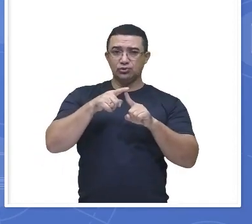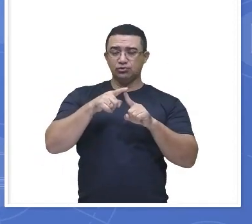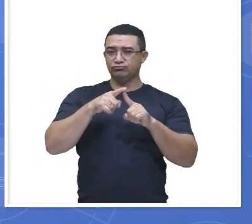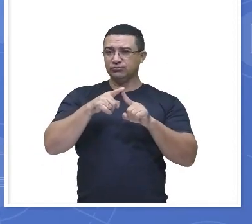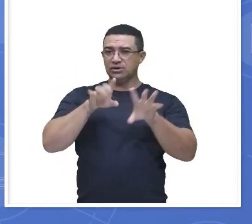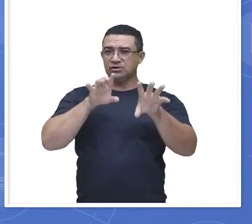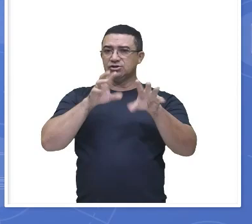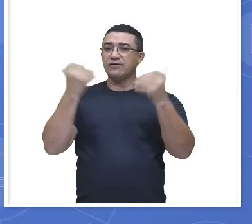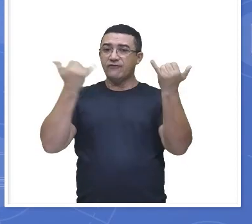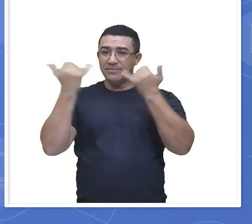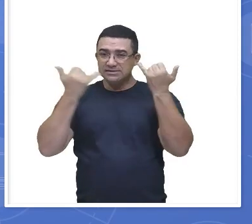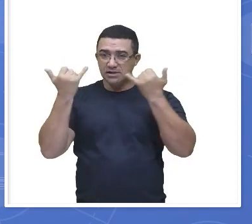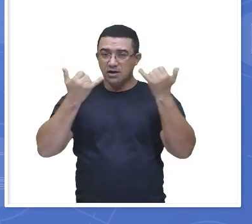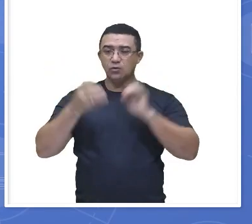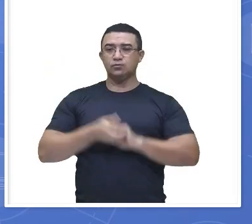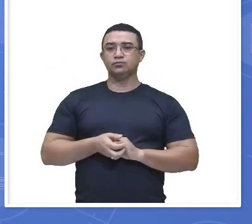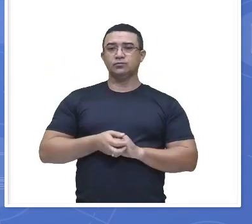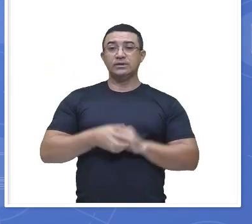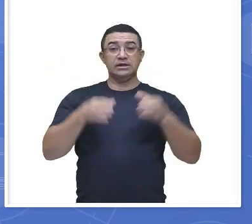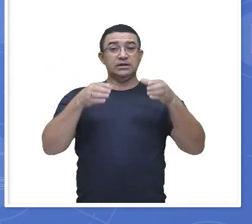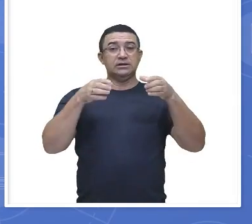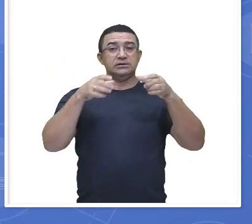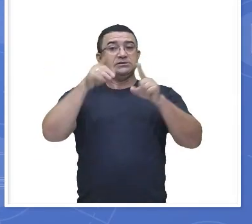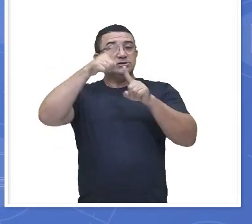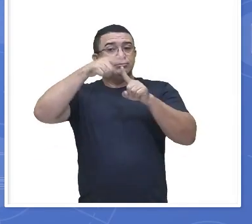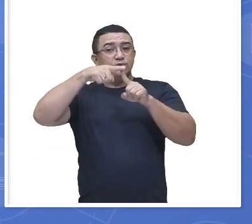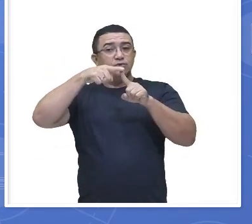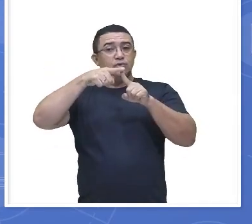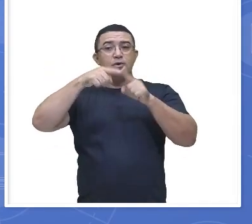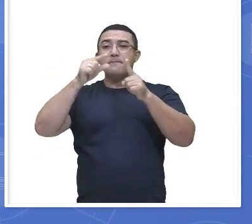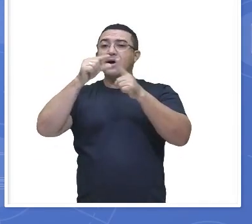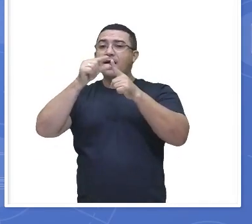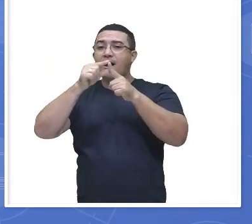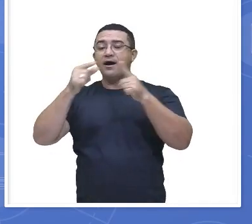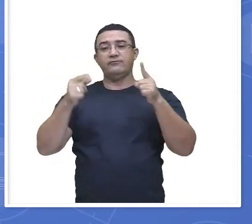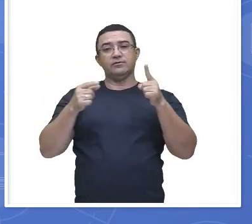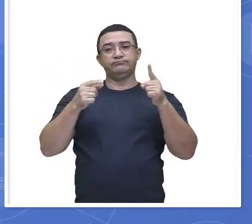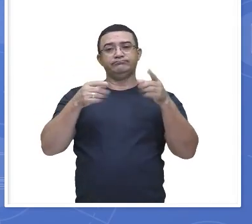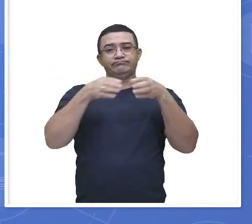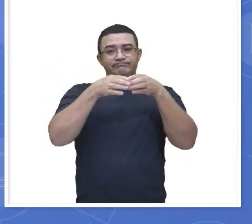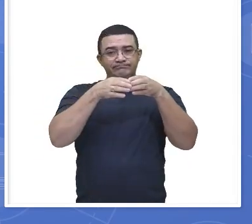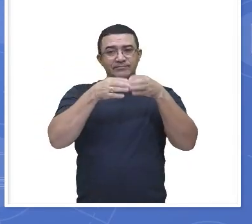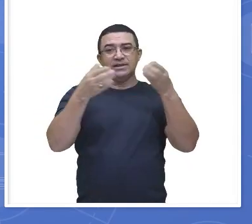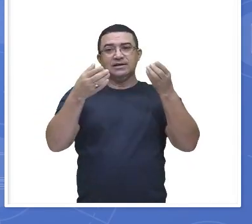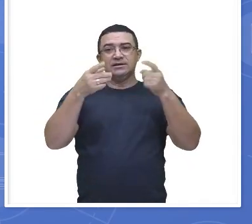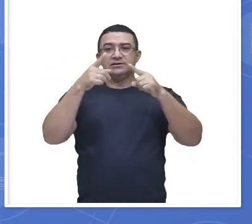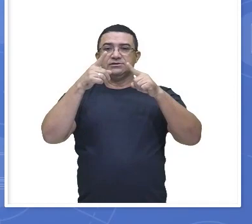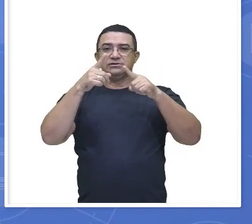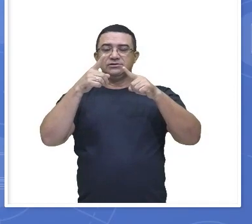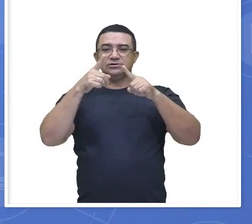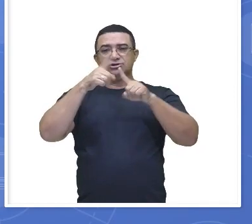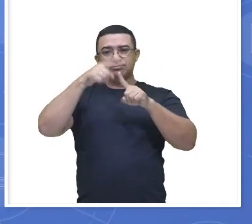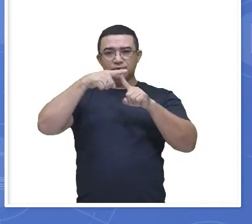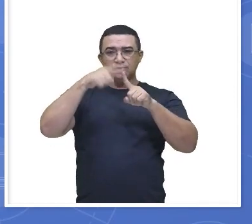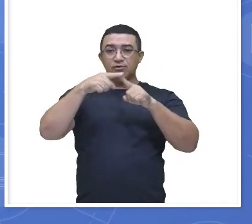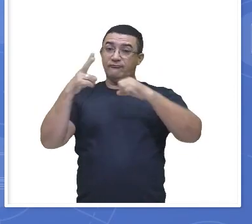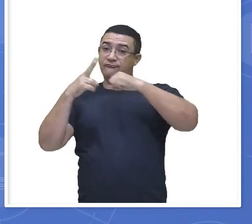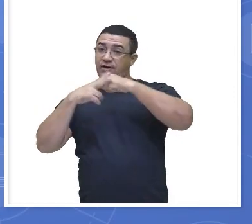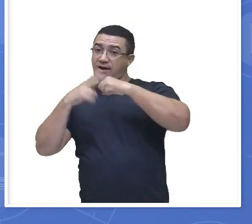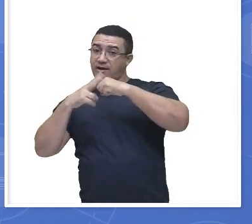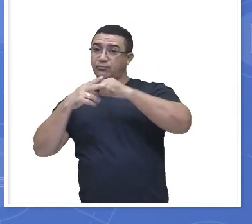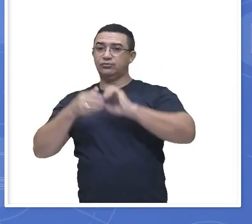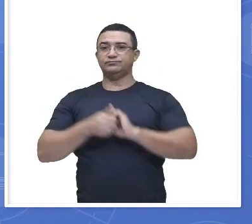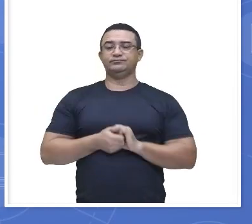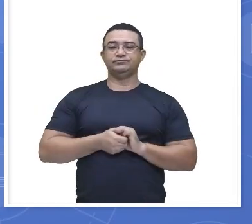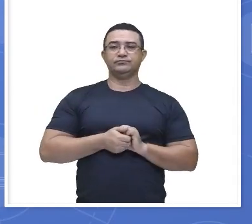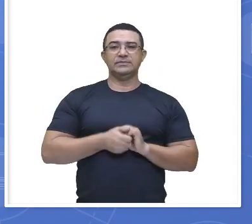contêm, ou ainda o tipo de palavra, o tipo de verbo que ele costuma apresentar, o tipo de oração, ou ainda